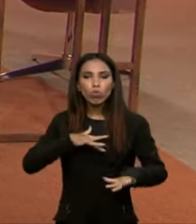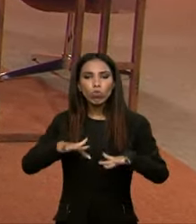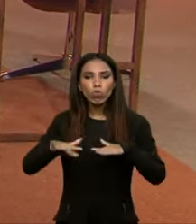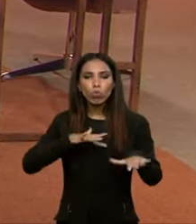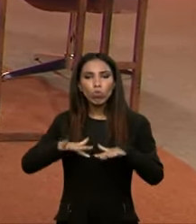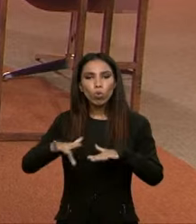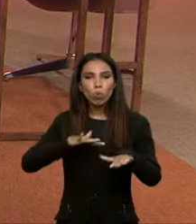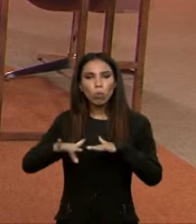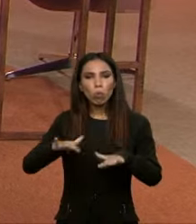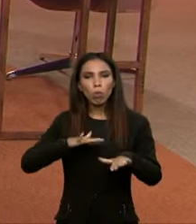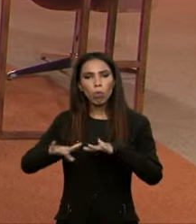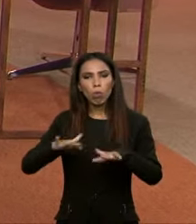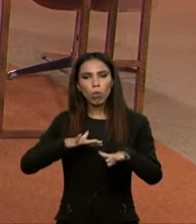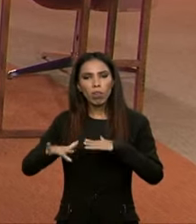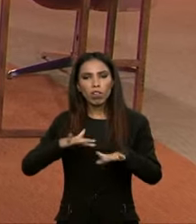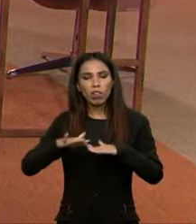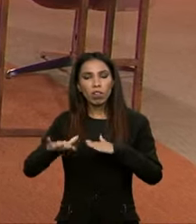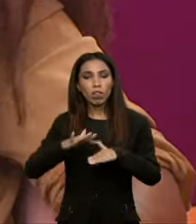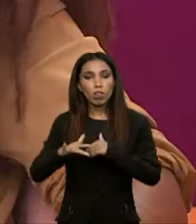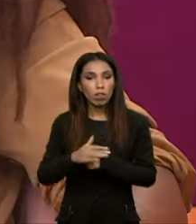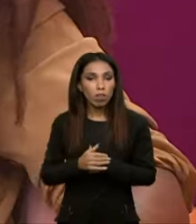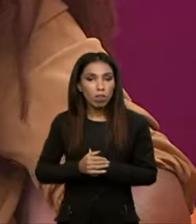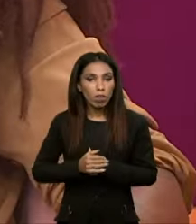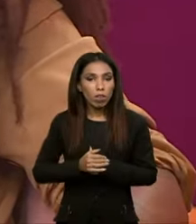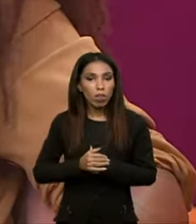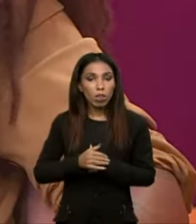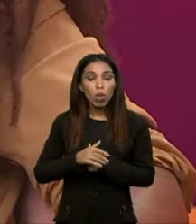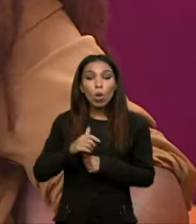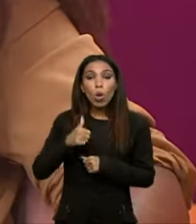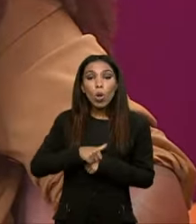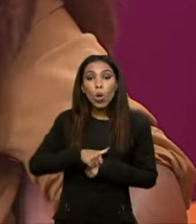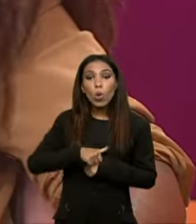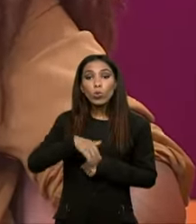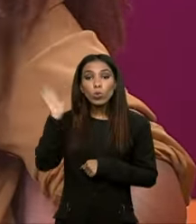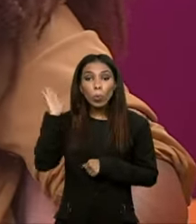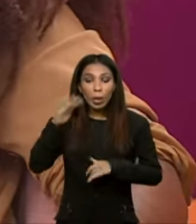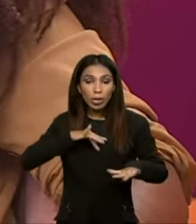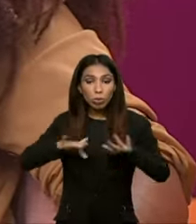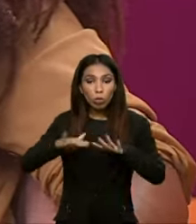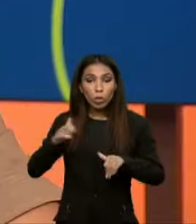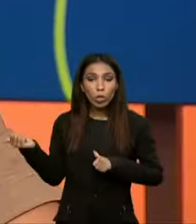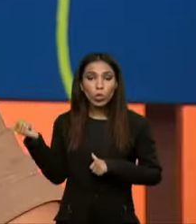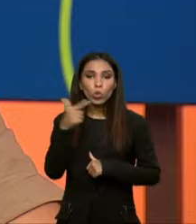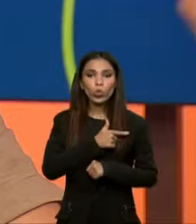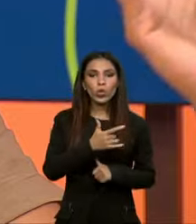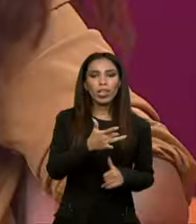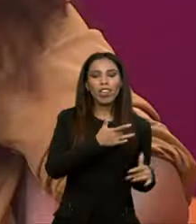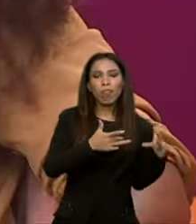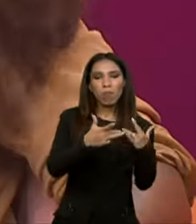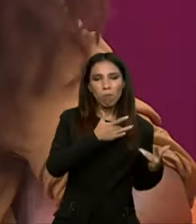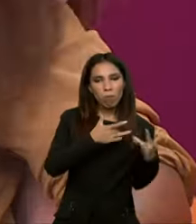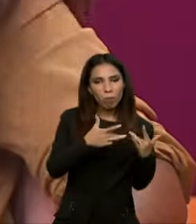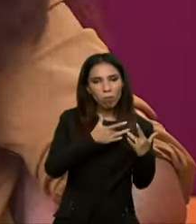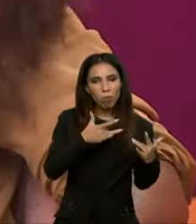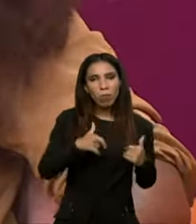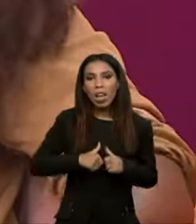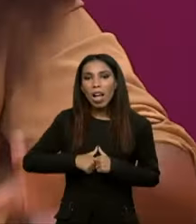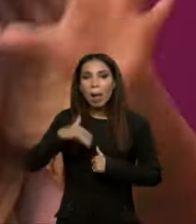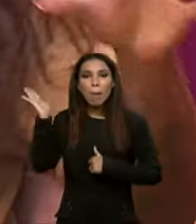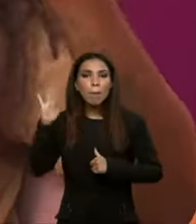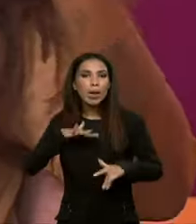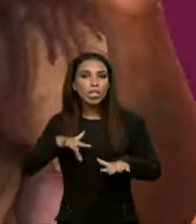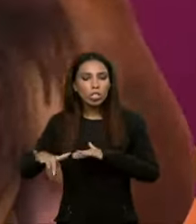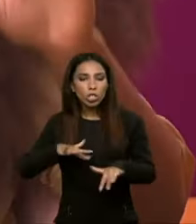garota! Opa! Nossa, gostei! Movimento é bom. E eu acho que às vezes eu sou mais movimento do que paixão. Eu sou paixão também. Uhum. Mas eu acho que é